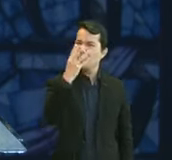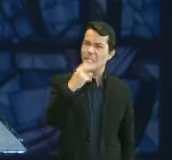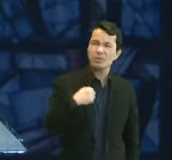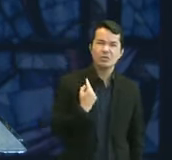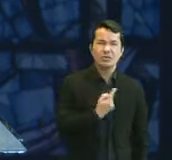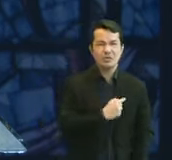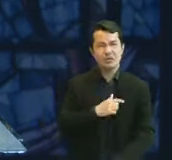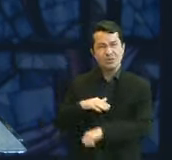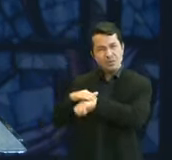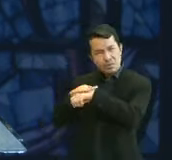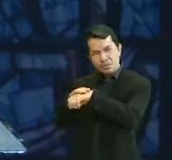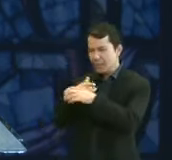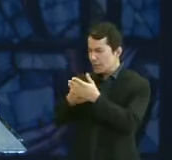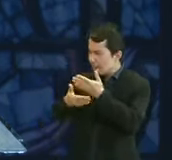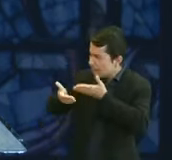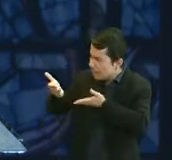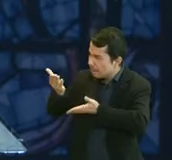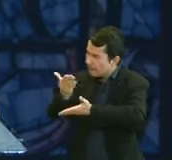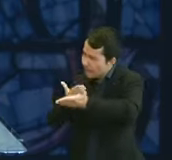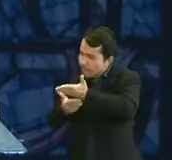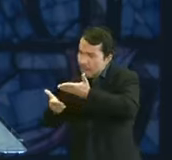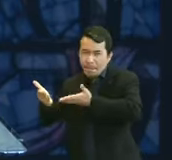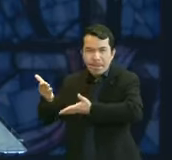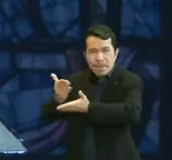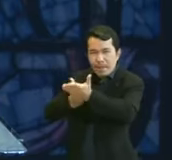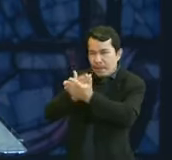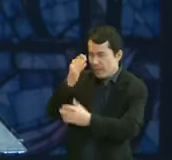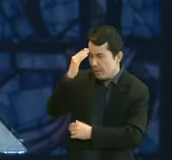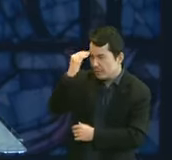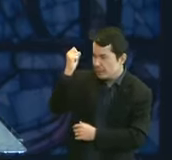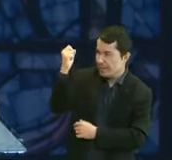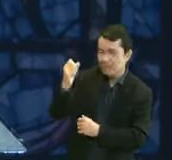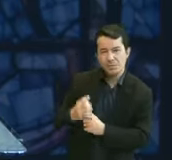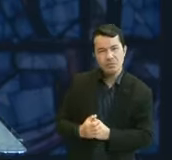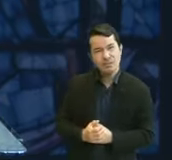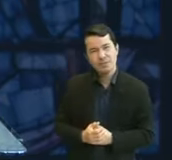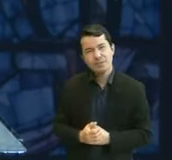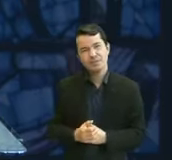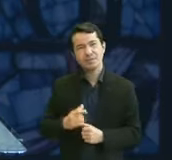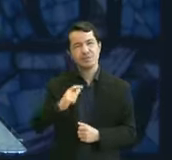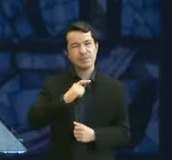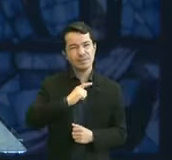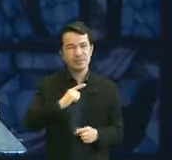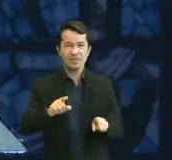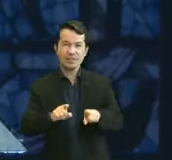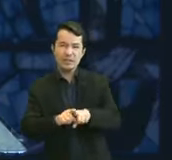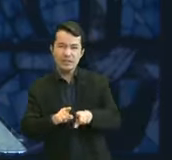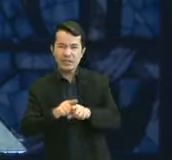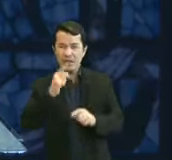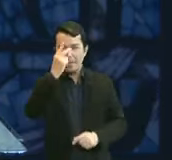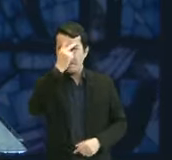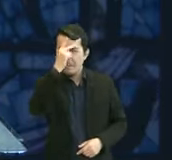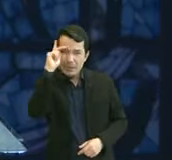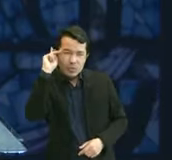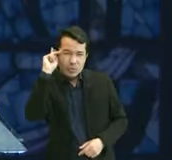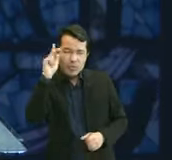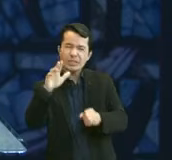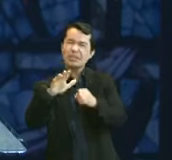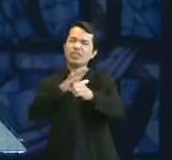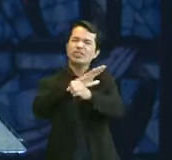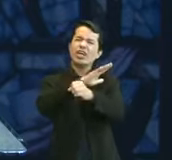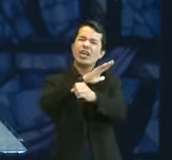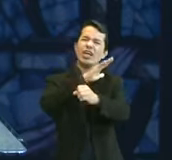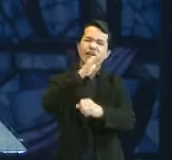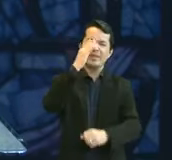Como é bom encontrar palavra, conselho, revelação de Deus que flui através de pessoas cheias